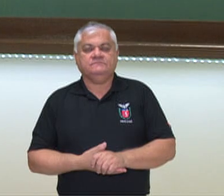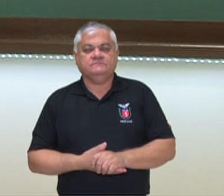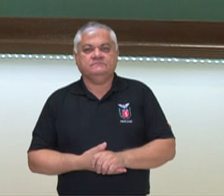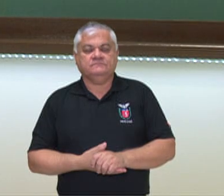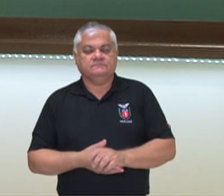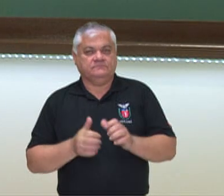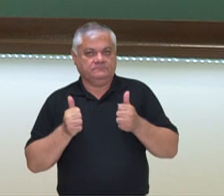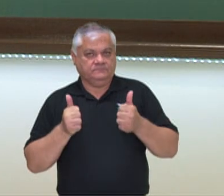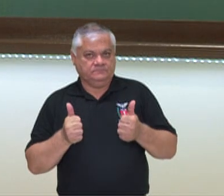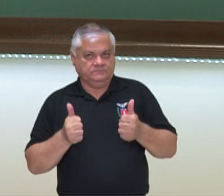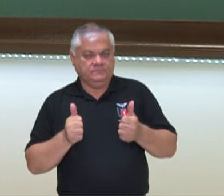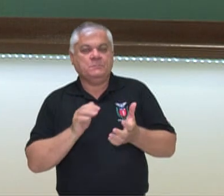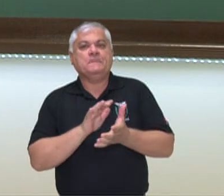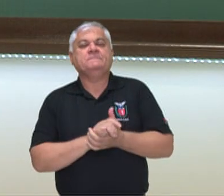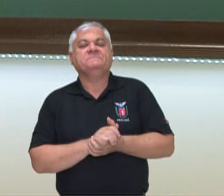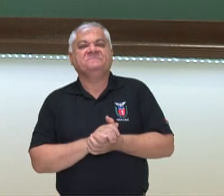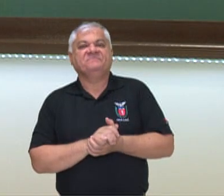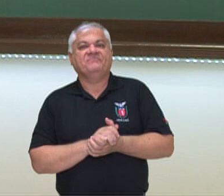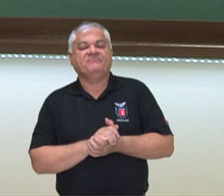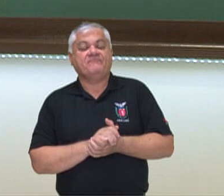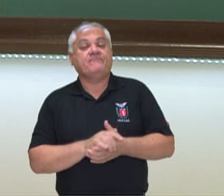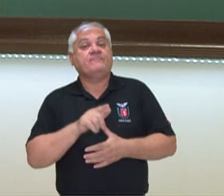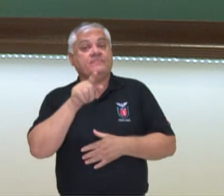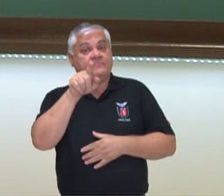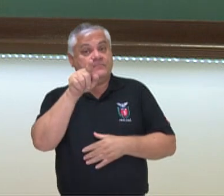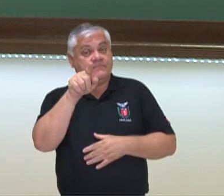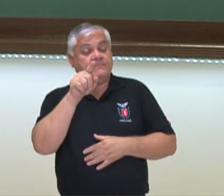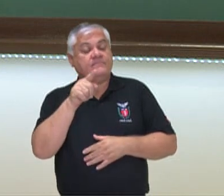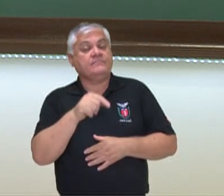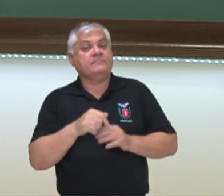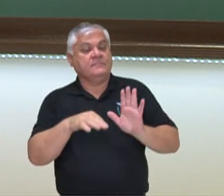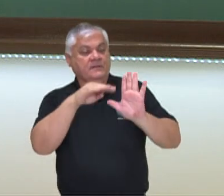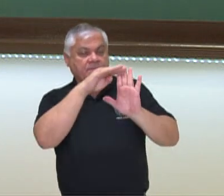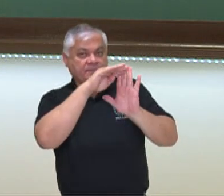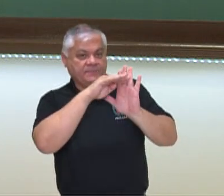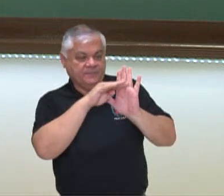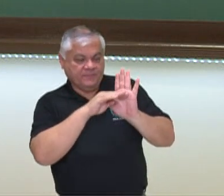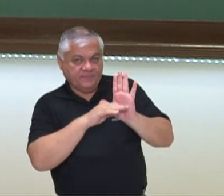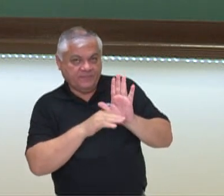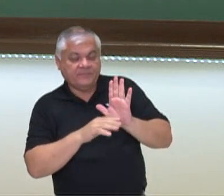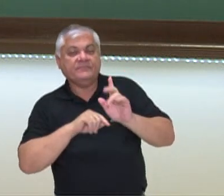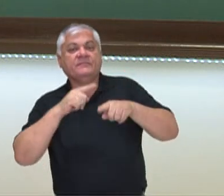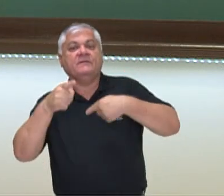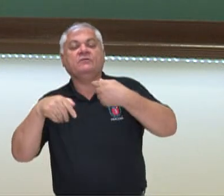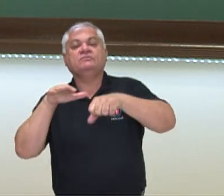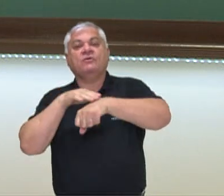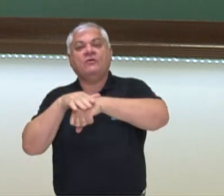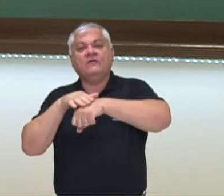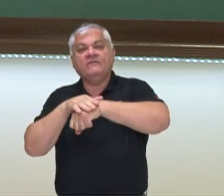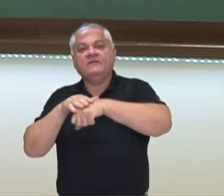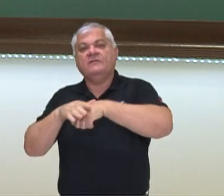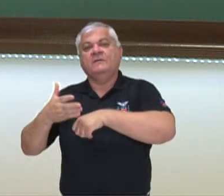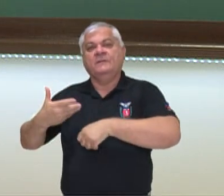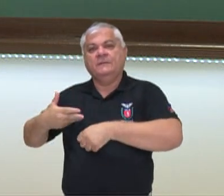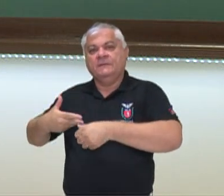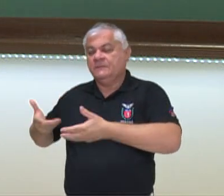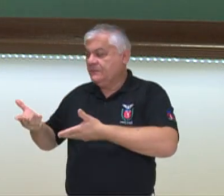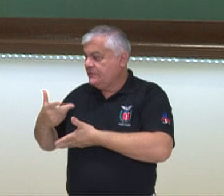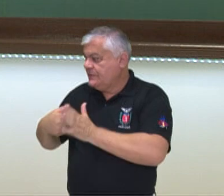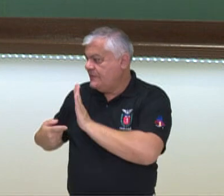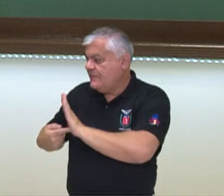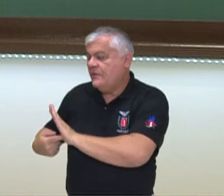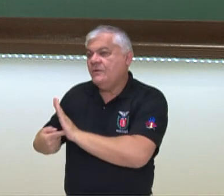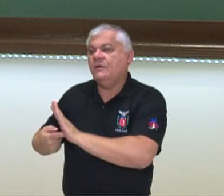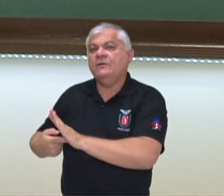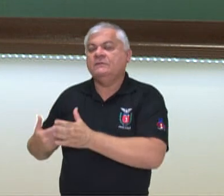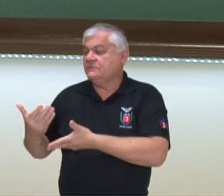Muito bem, pessoal. Mais uma vez, você vai deixar a sua lista aí para conversar depois com os seus colegas, com o seu